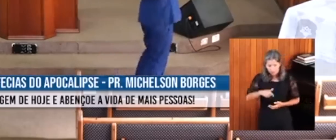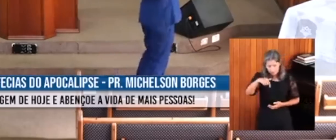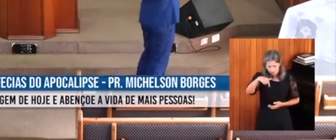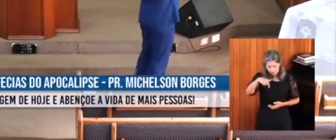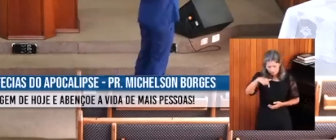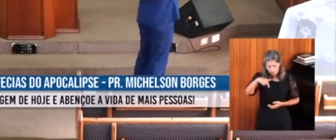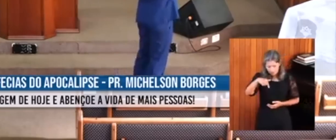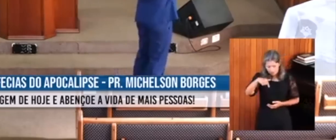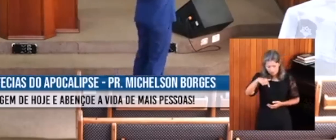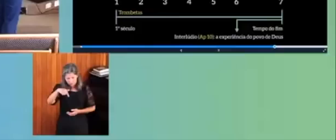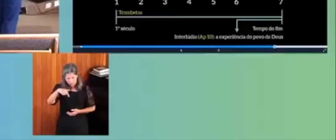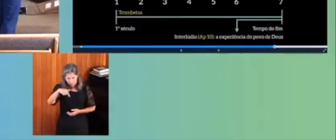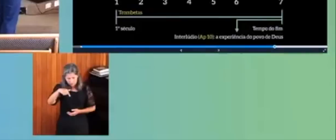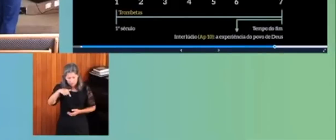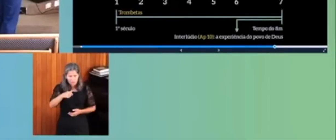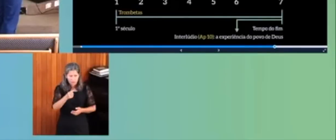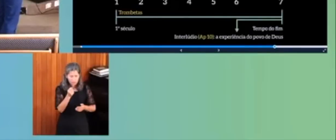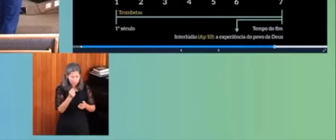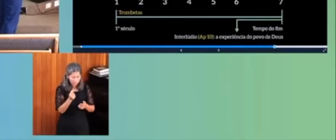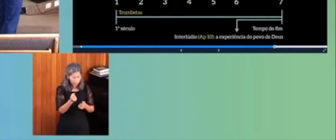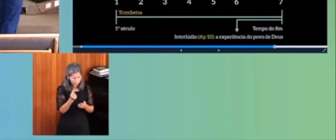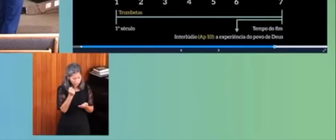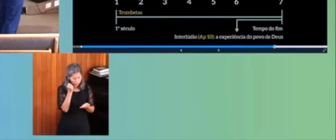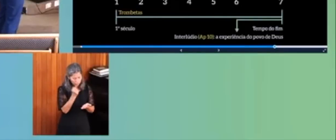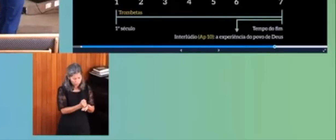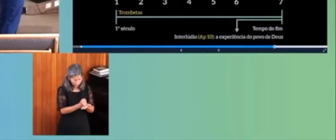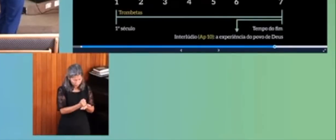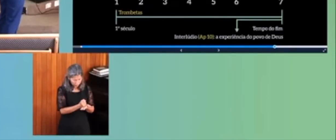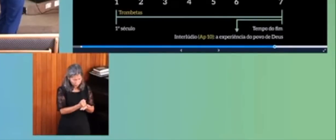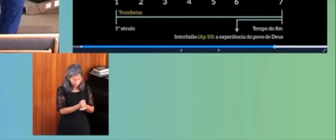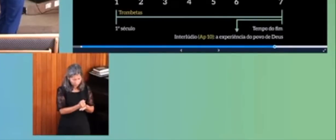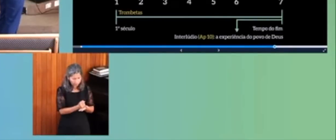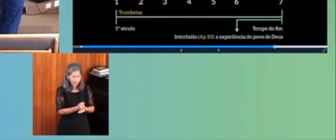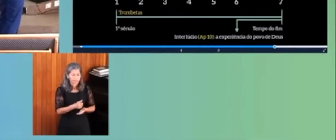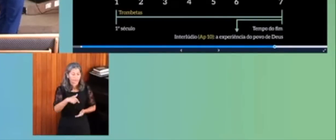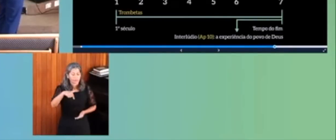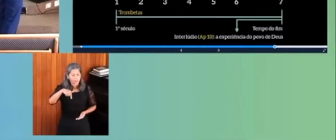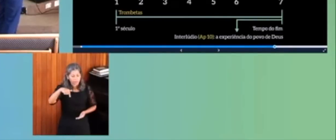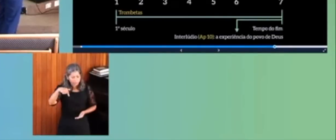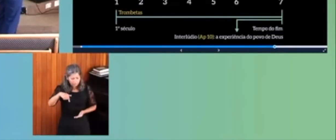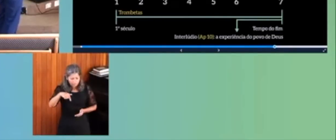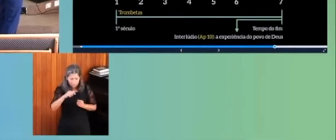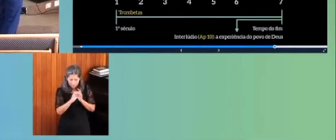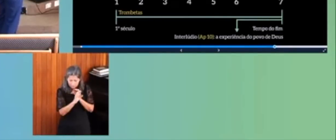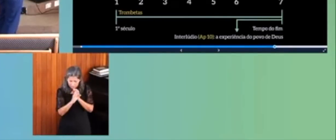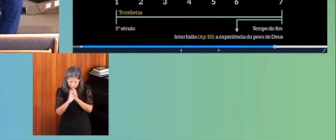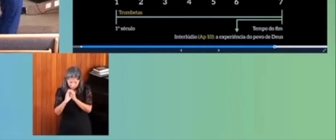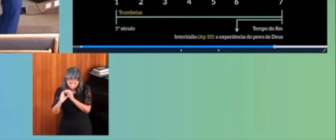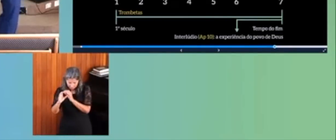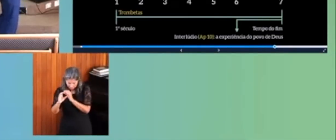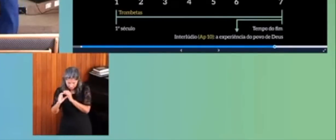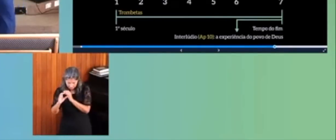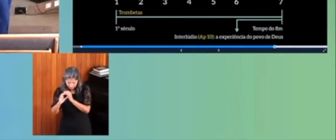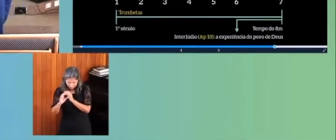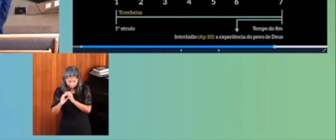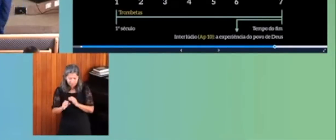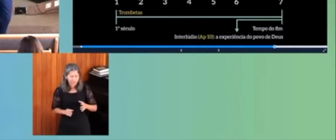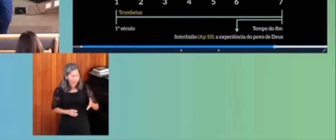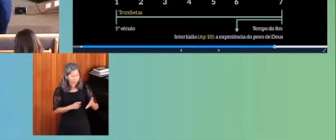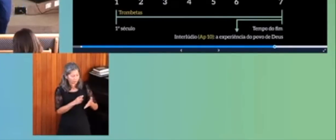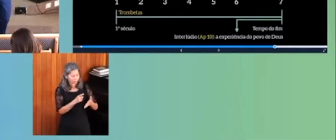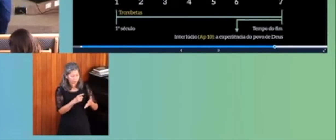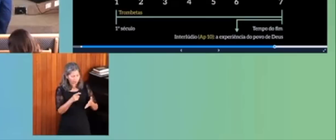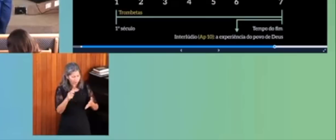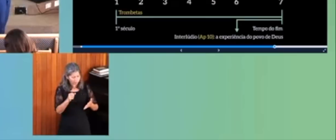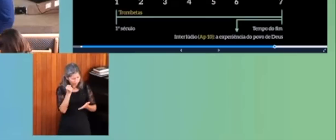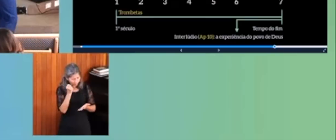7 selos começam no primeiro século, no tempo do apóstolo, e avançam pela história. Primeiro, segundo, terceiro, quarto, quinto, sexto selo, que